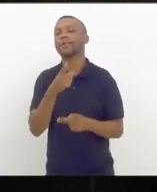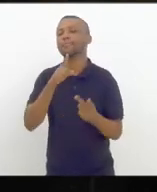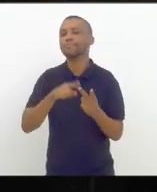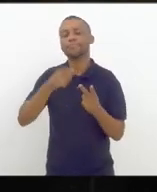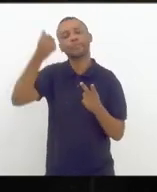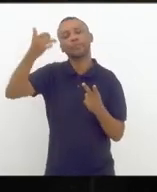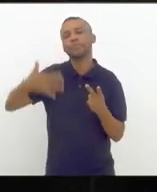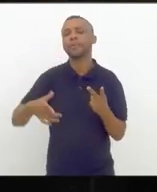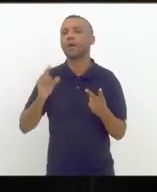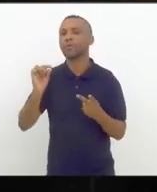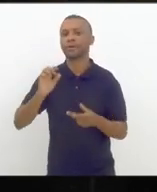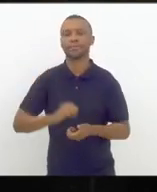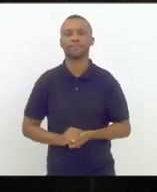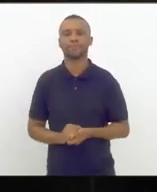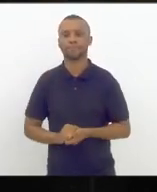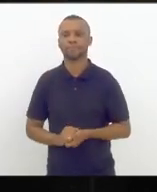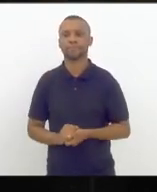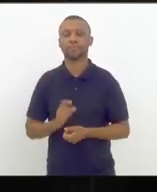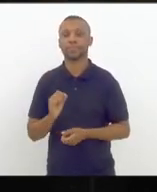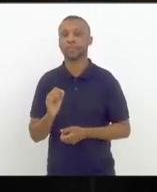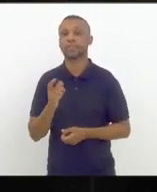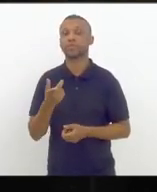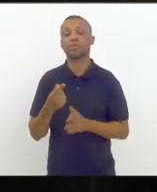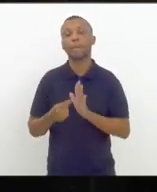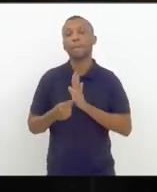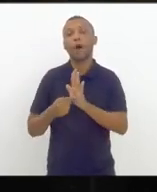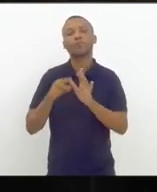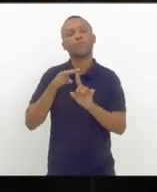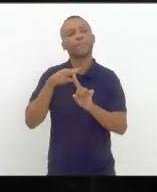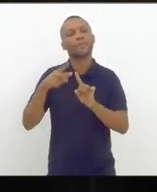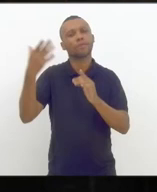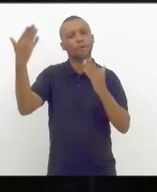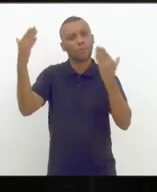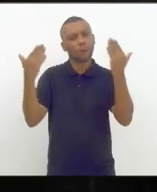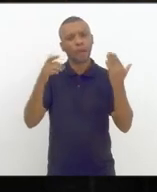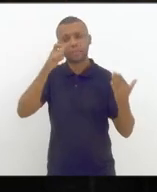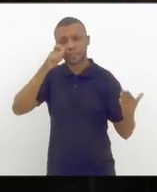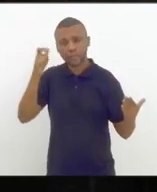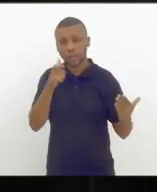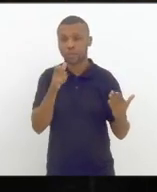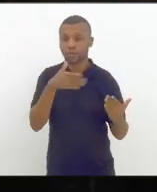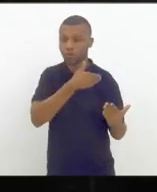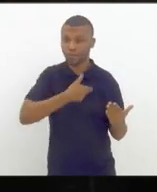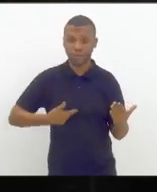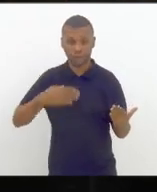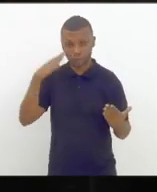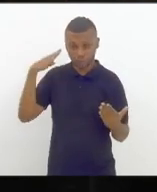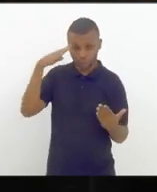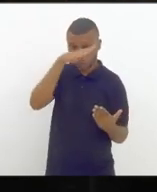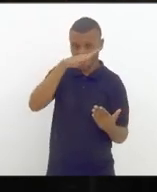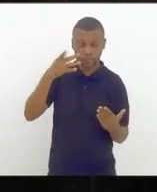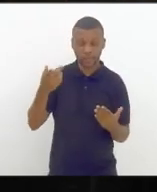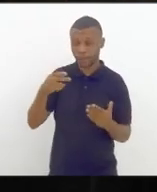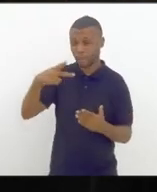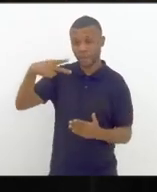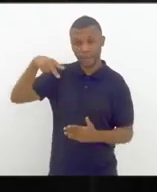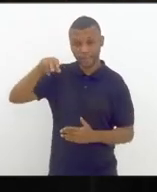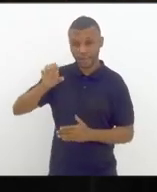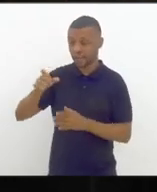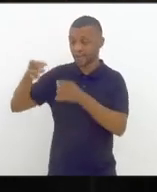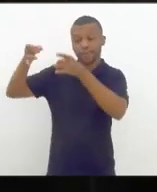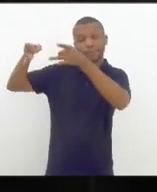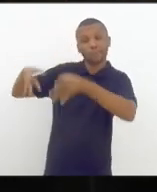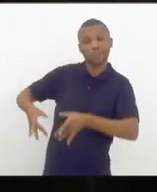re uma perspectiva de comparação interessante entre um governo como governo bolsonaro que abandonou o plano nacional de educação